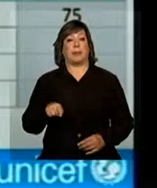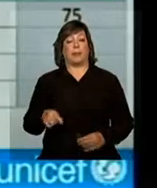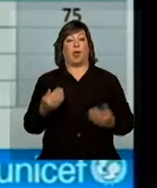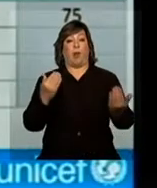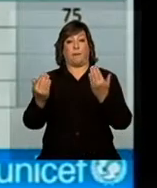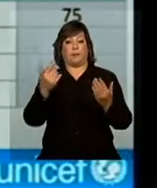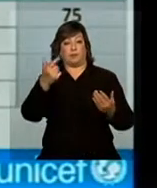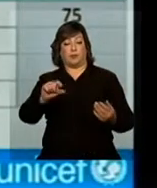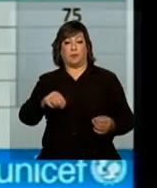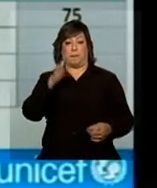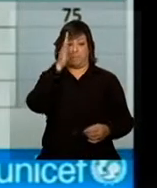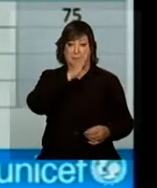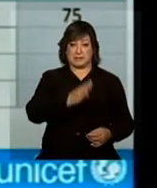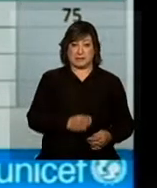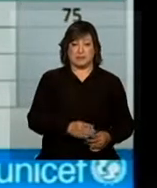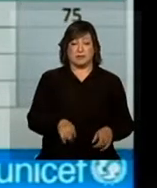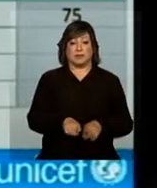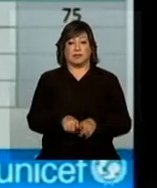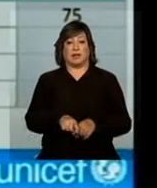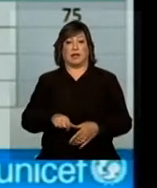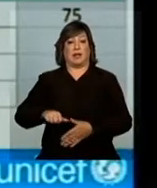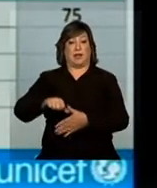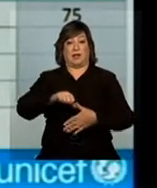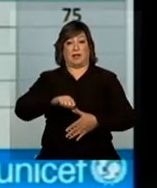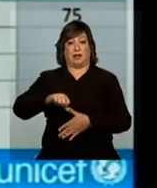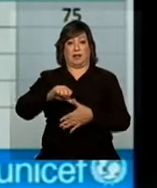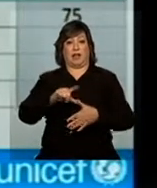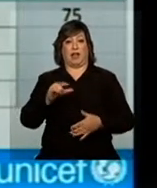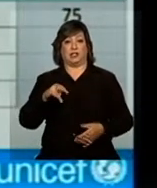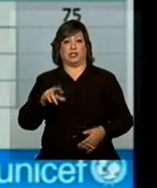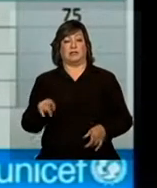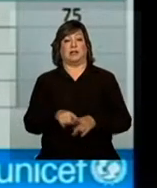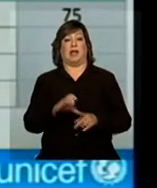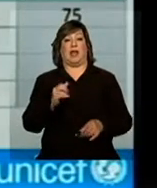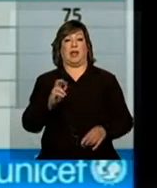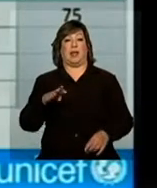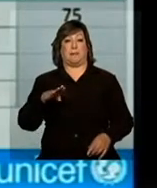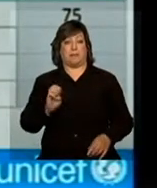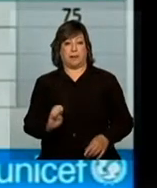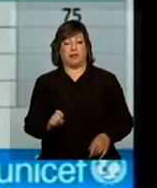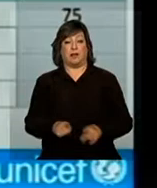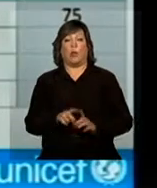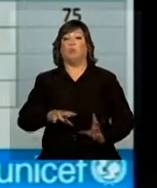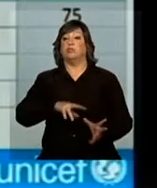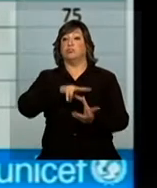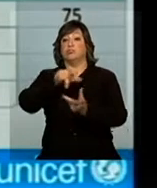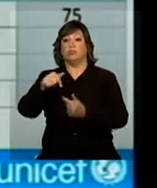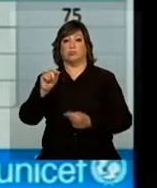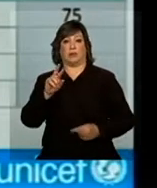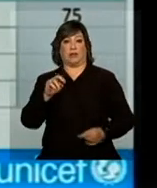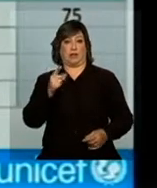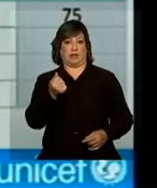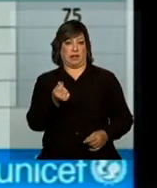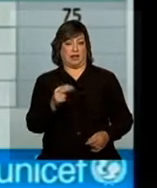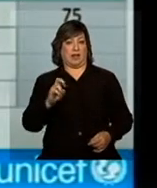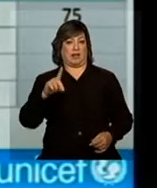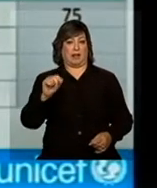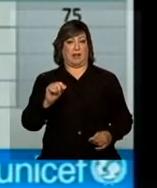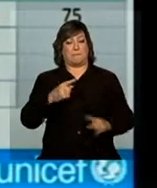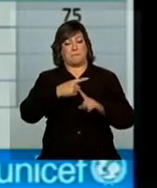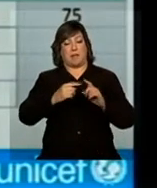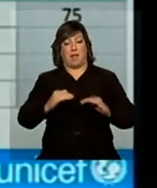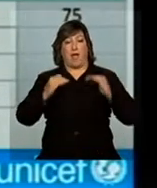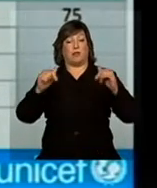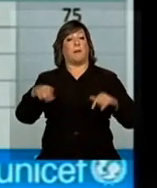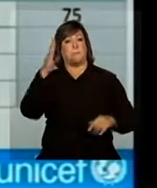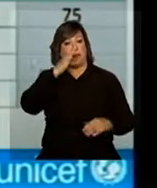novo, Brasil, América Latina e Caribe, o mundo e países de renda alta, renda média alta, o